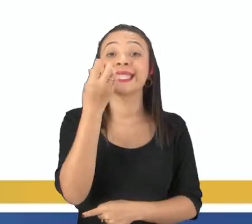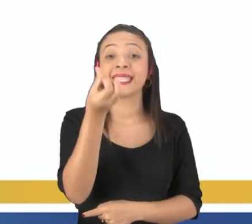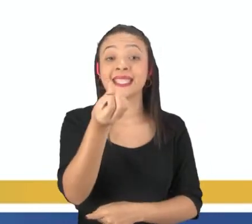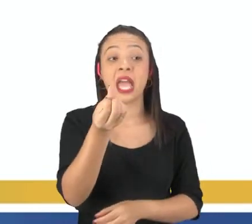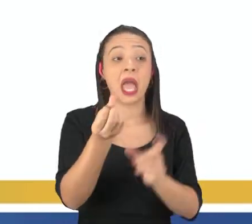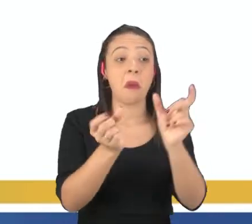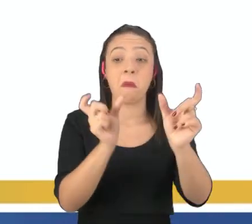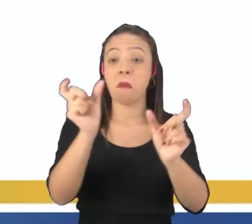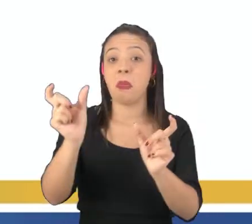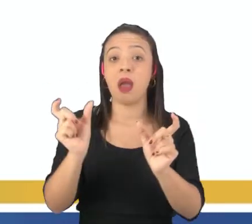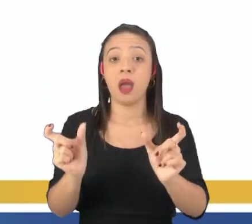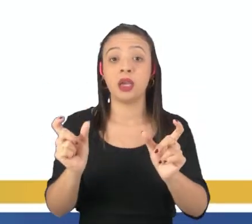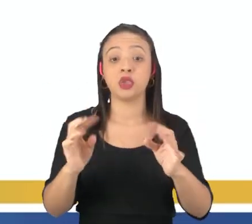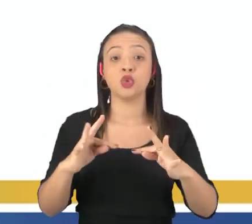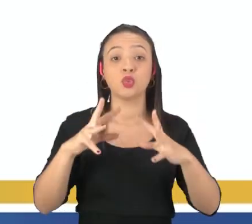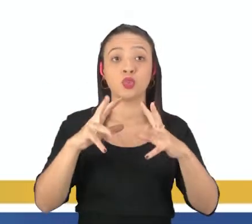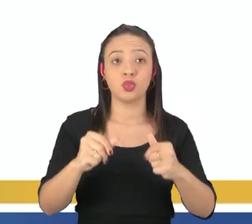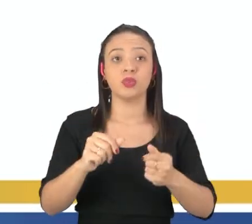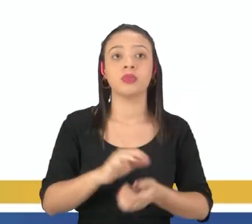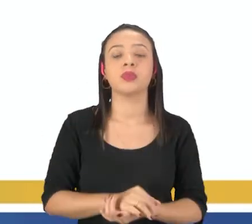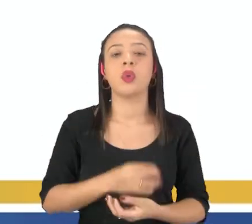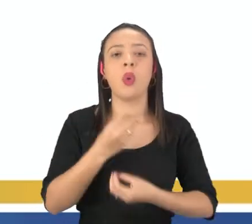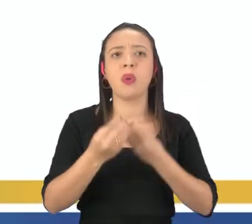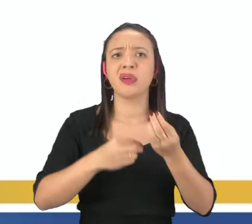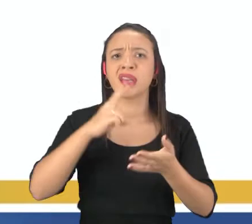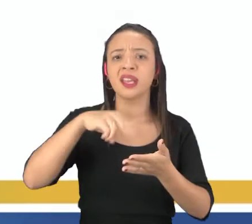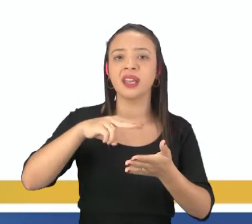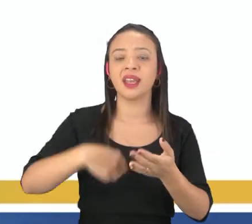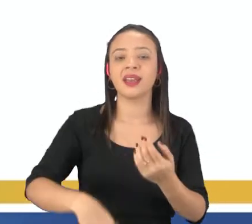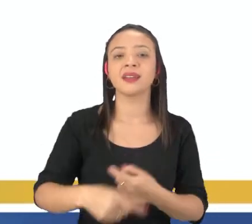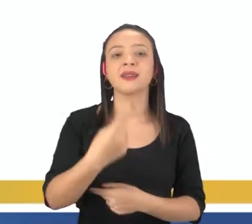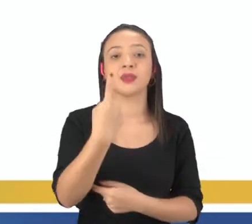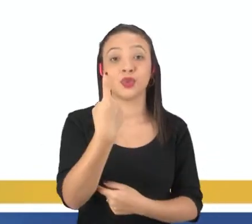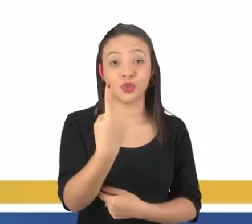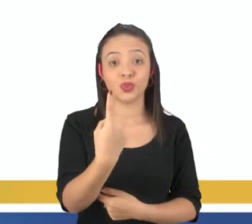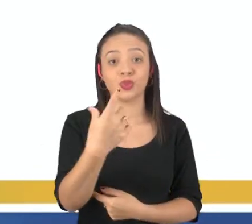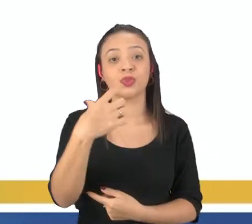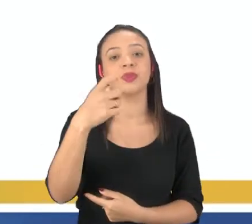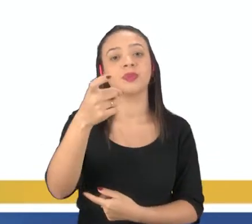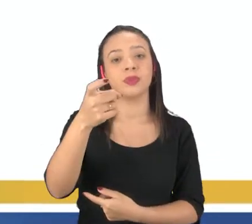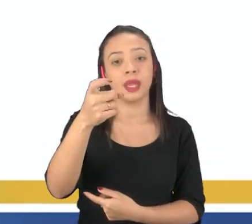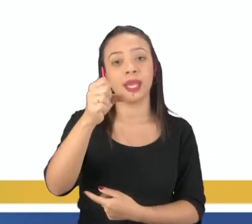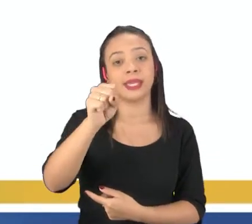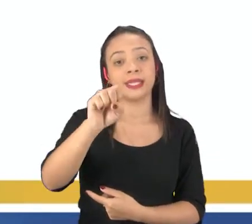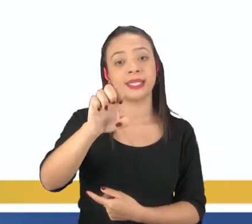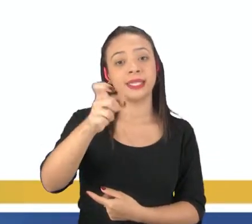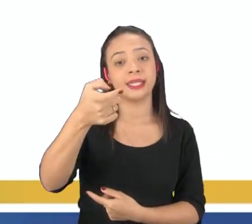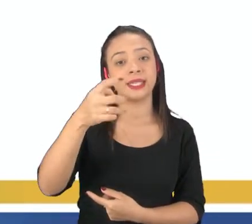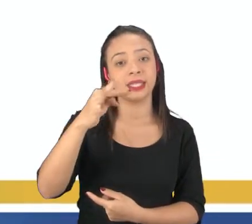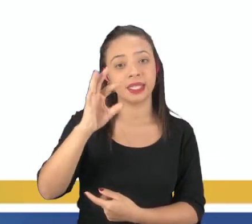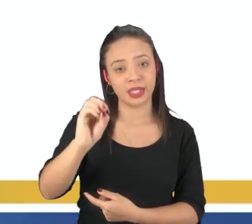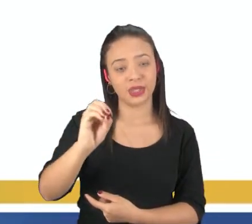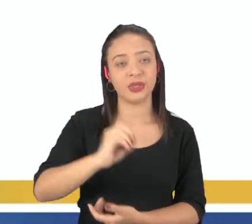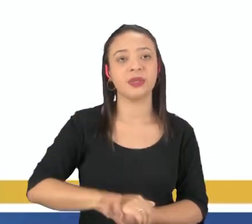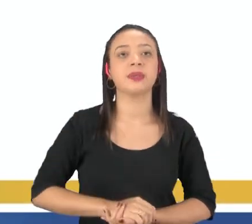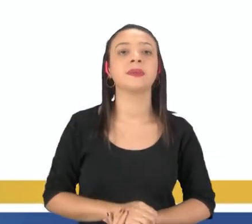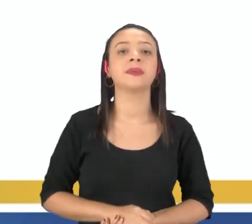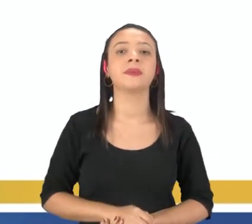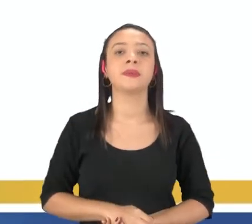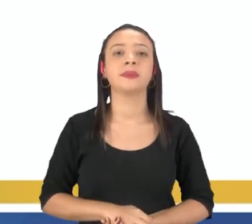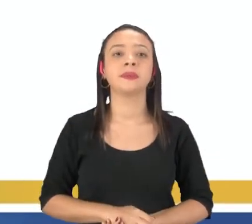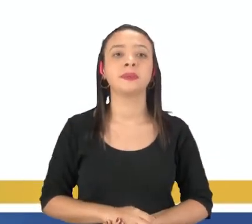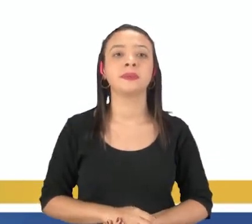partes certinho como que eu leio essa fração um sexto dessa forma que eu usei essa